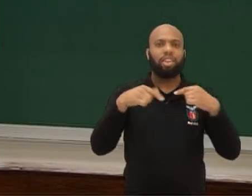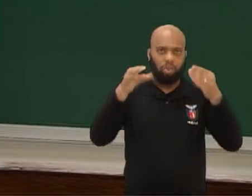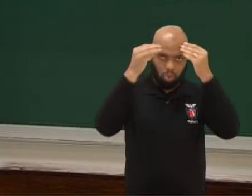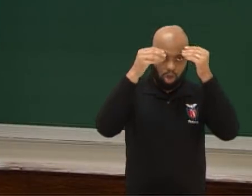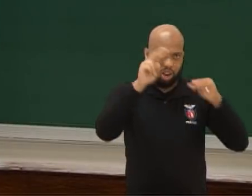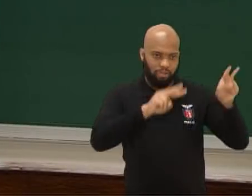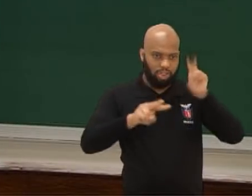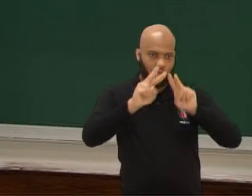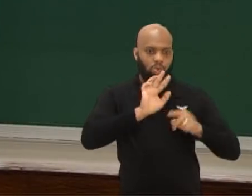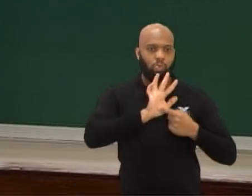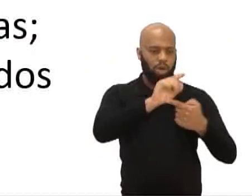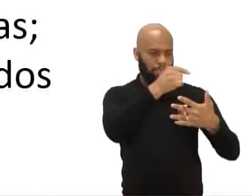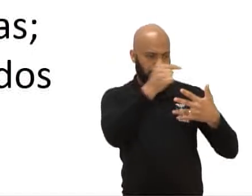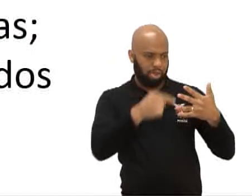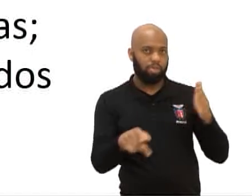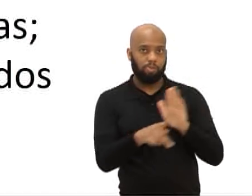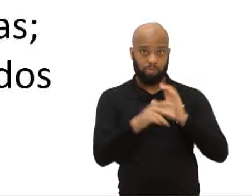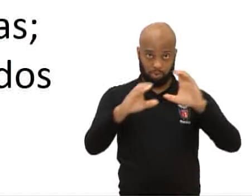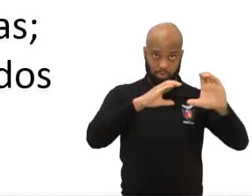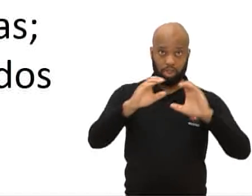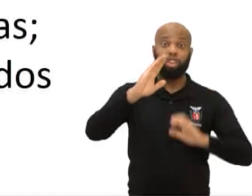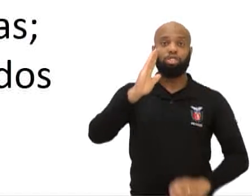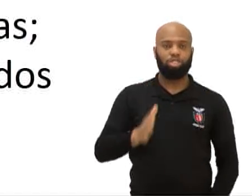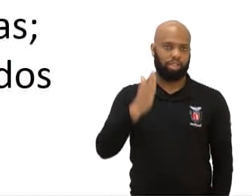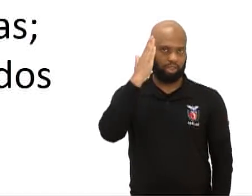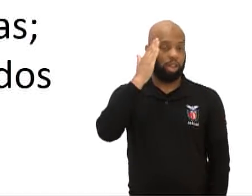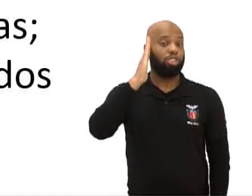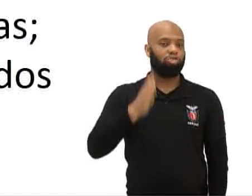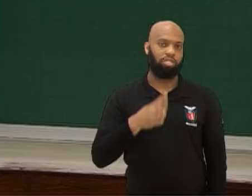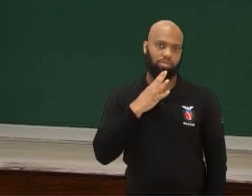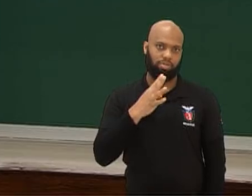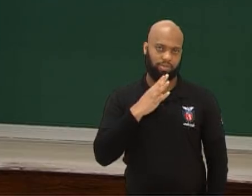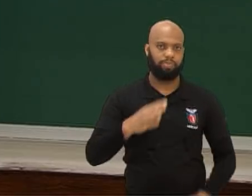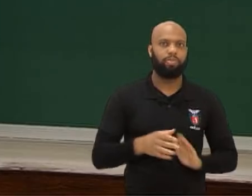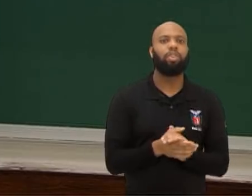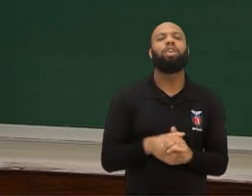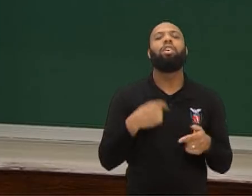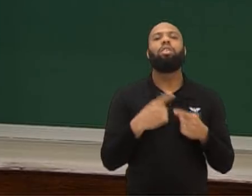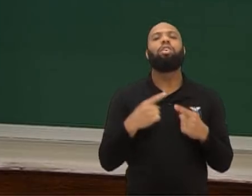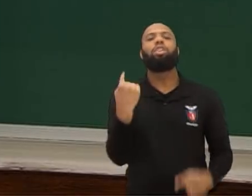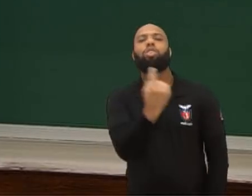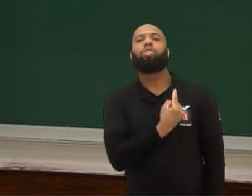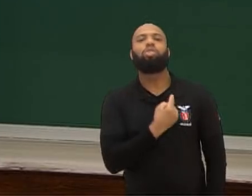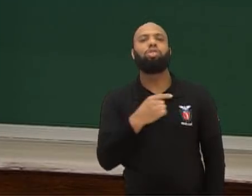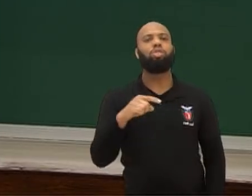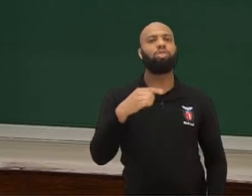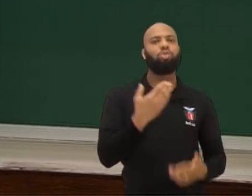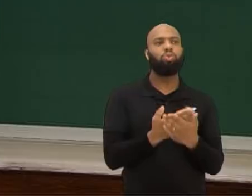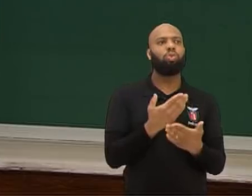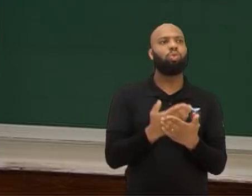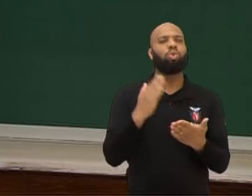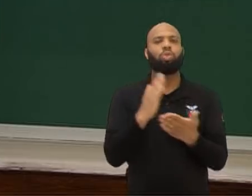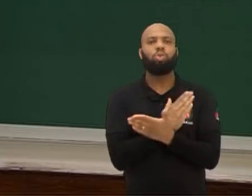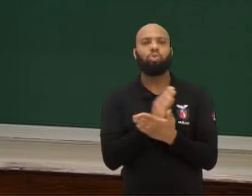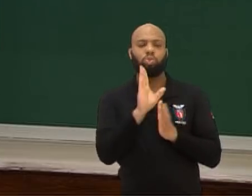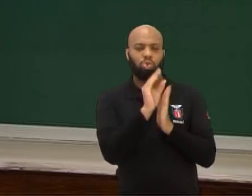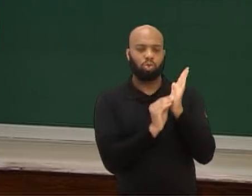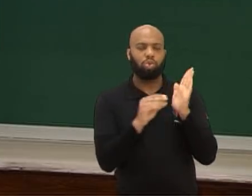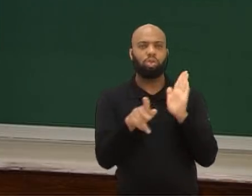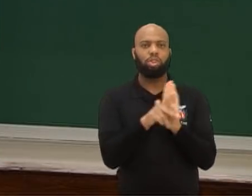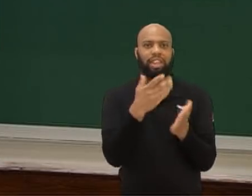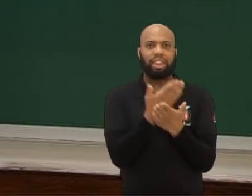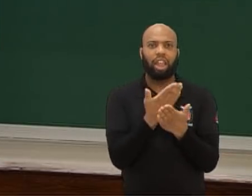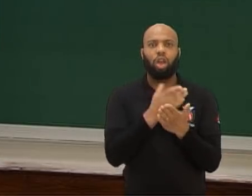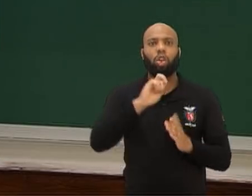apresentam elementos de comunicação que já conhecemos. Nós vimos que um dos conteúdos da aula era sobre